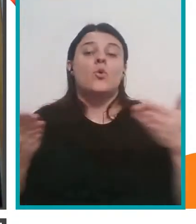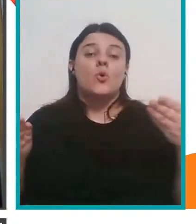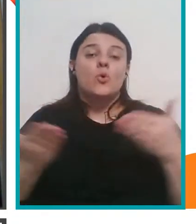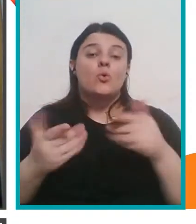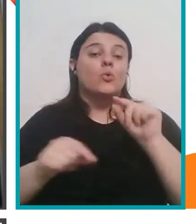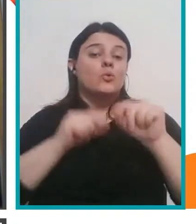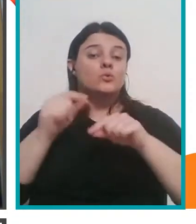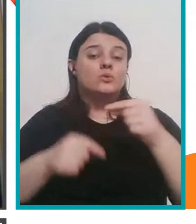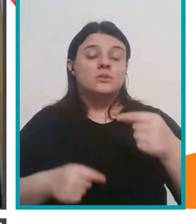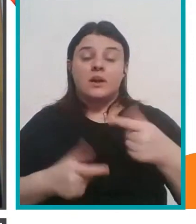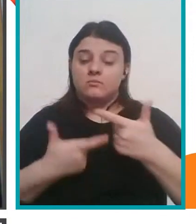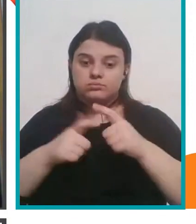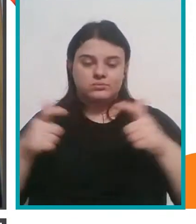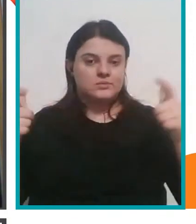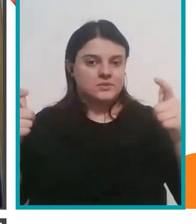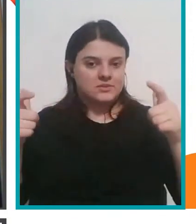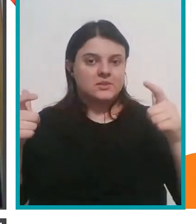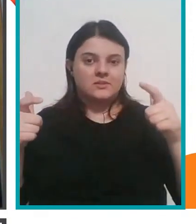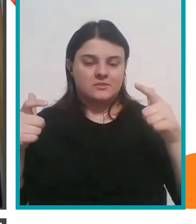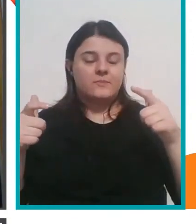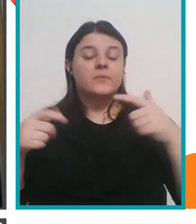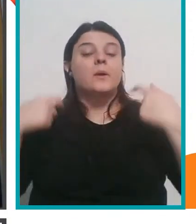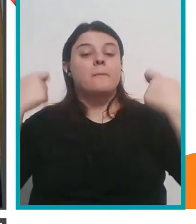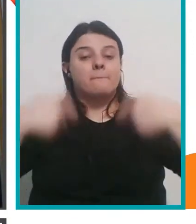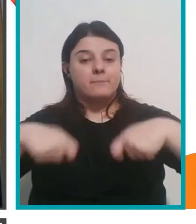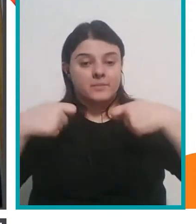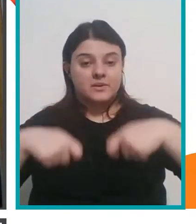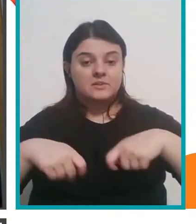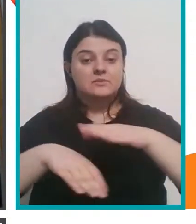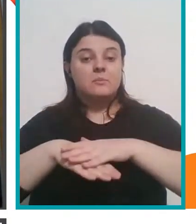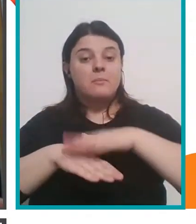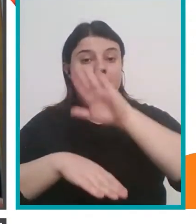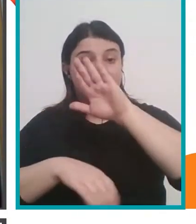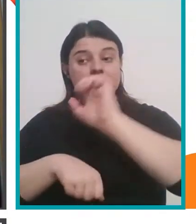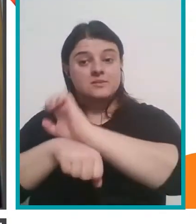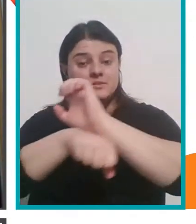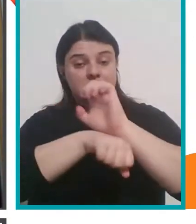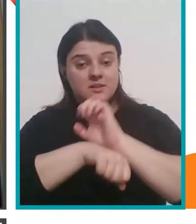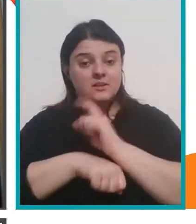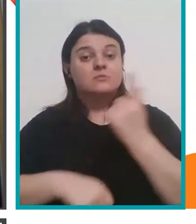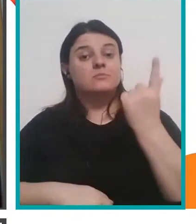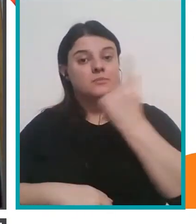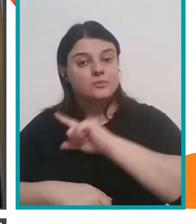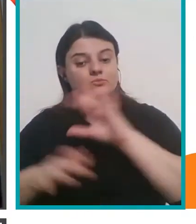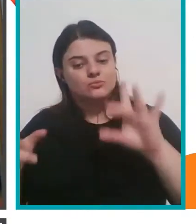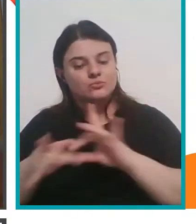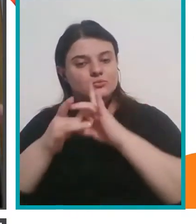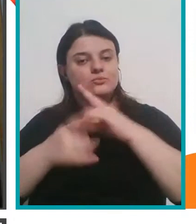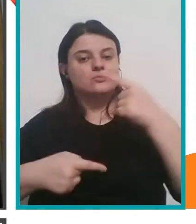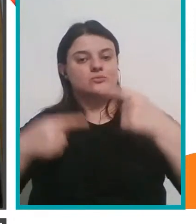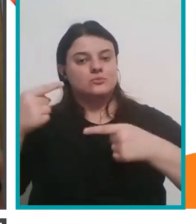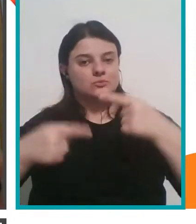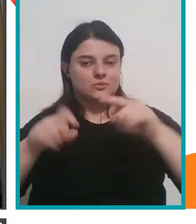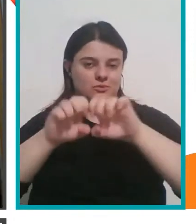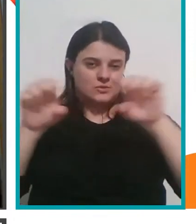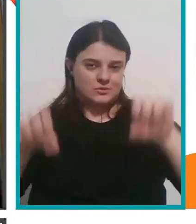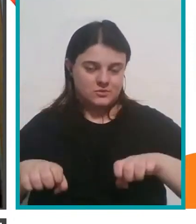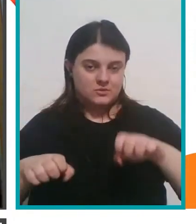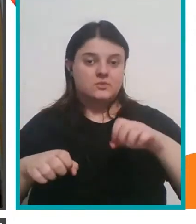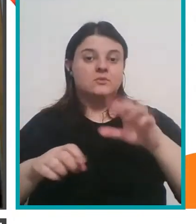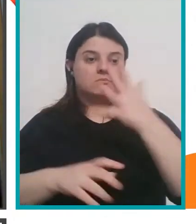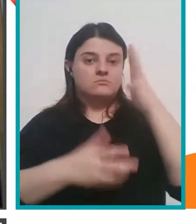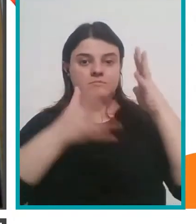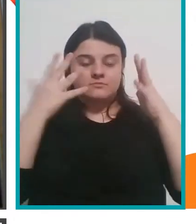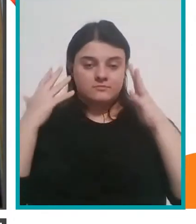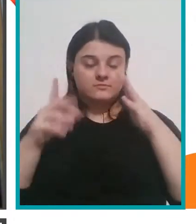pleno vapor no país. É preciso ter mais estados para ter políticas estruturadoras do ponto de vista ambiental,